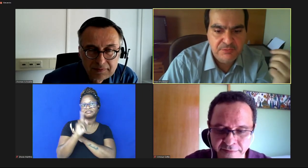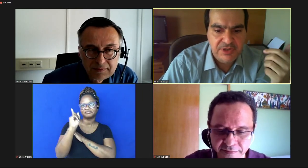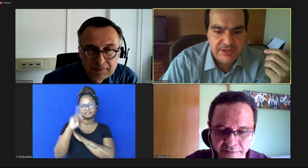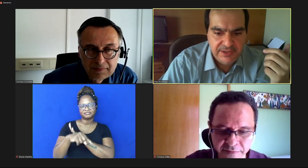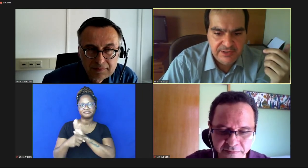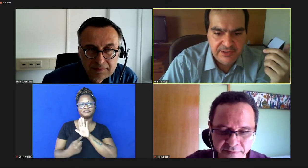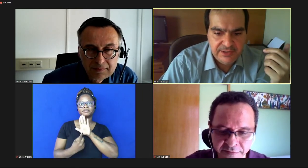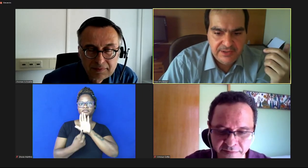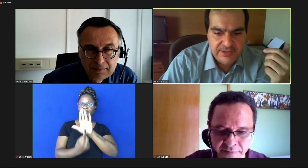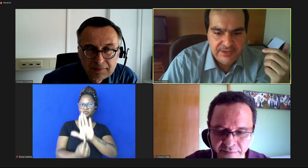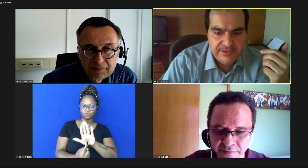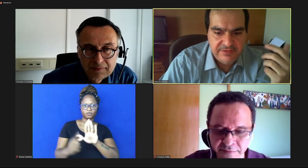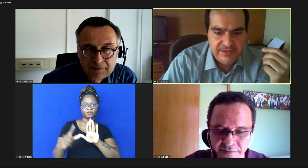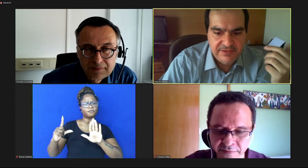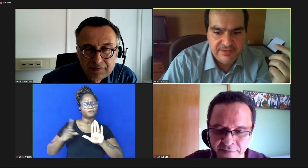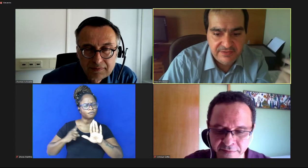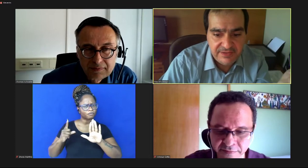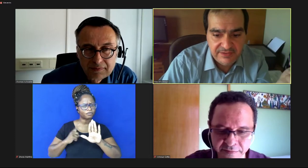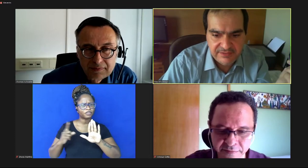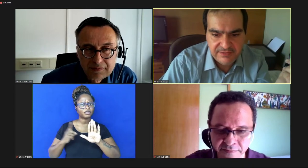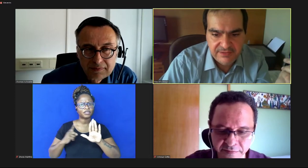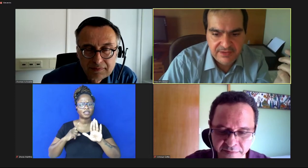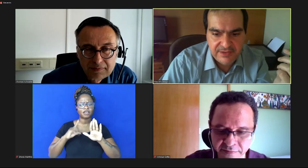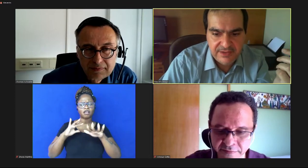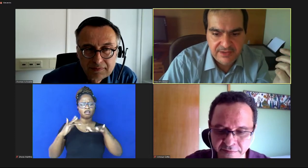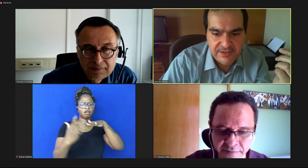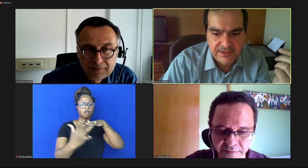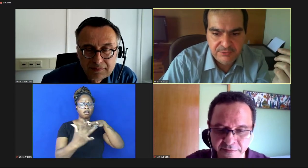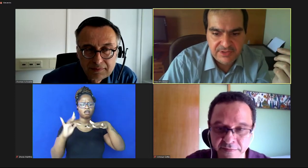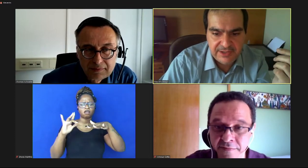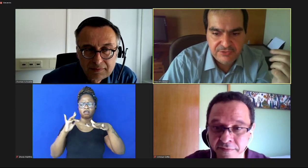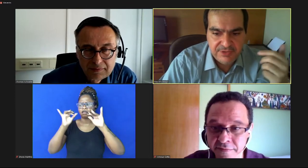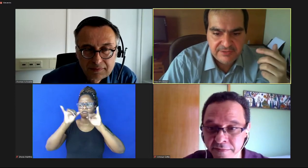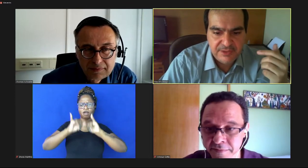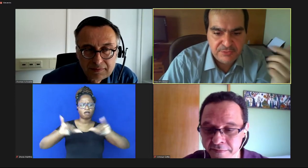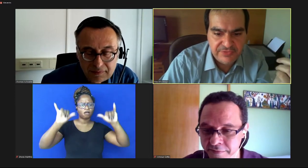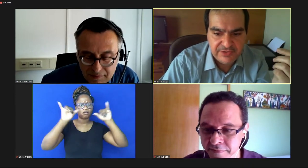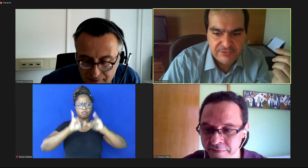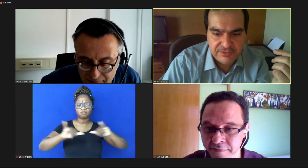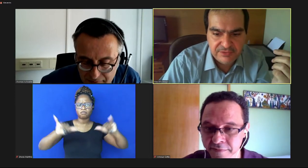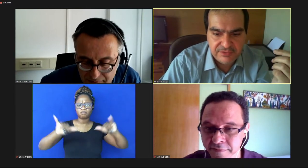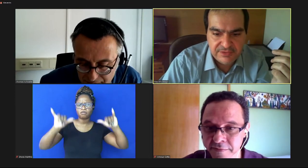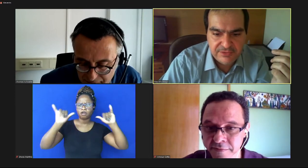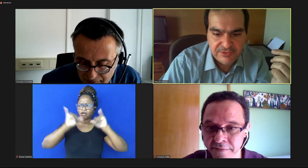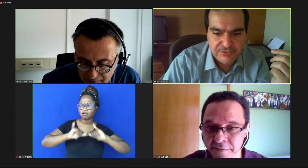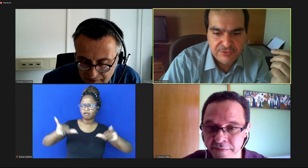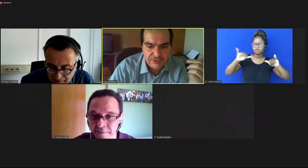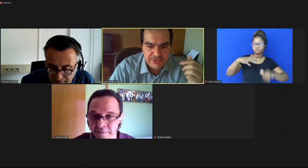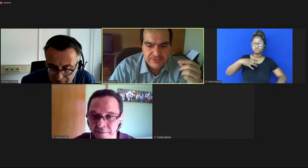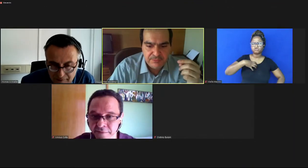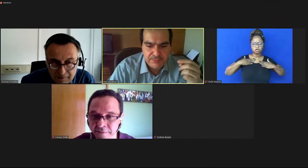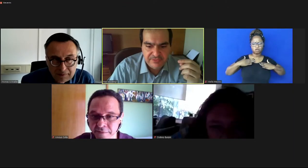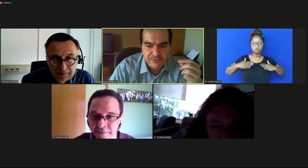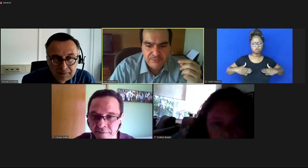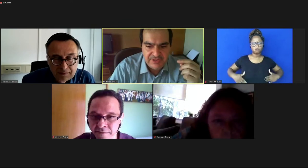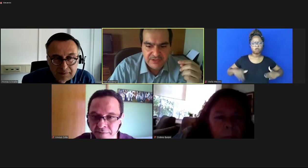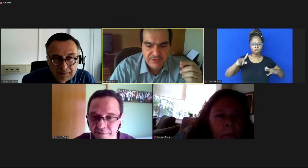representações da mídia mostra as formas como o corpo humano é